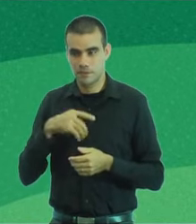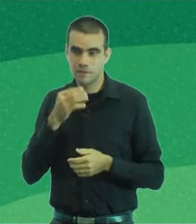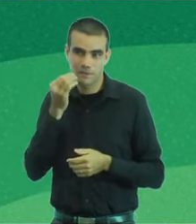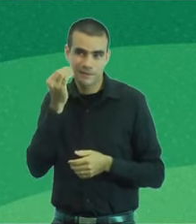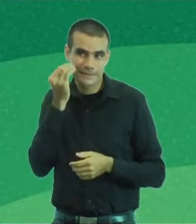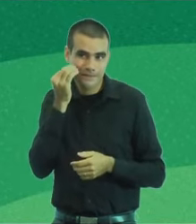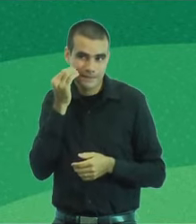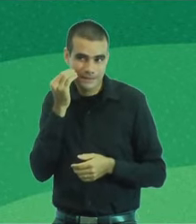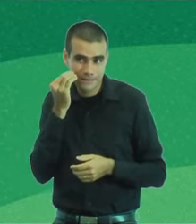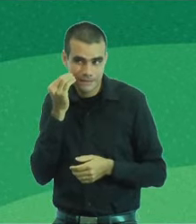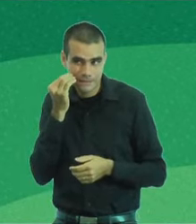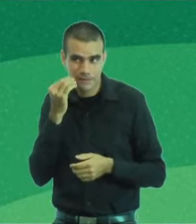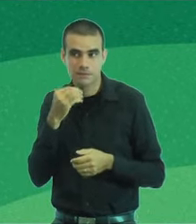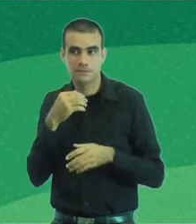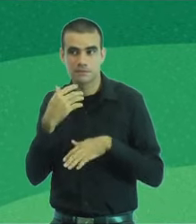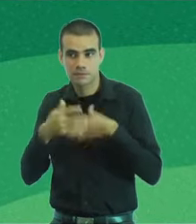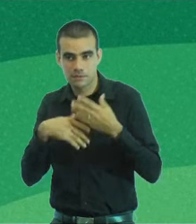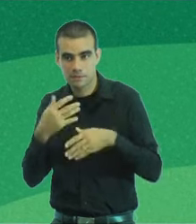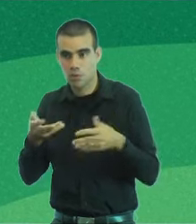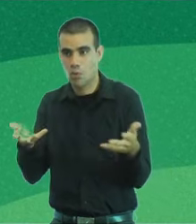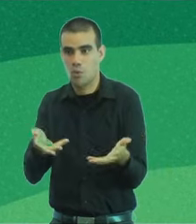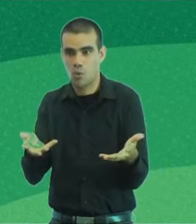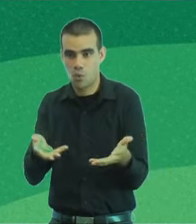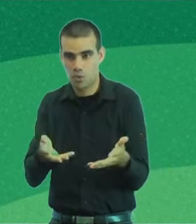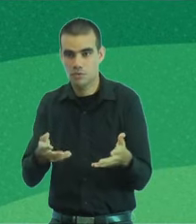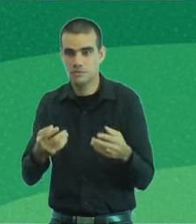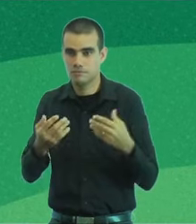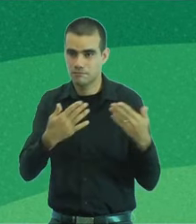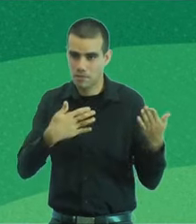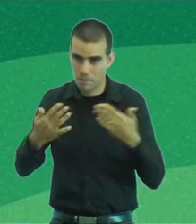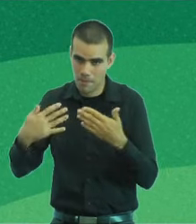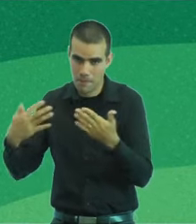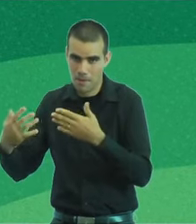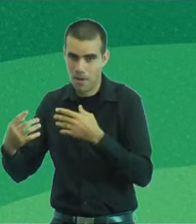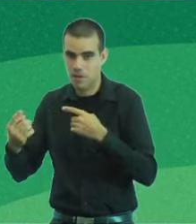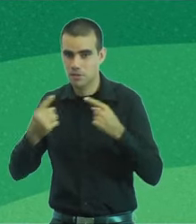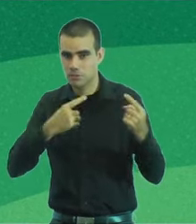para que a gente tivesse aqui hoje para a gente tivesse conversando